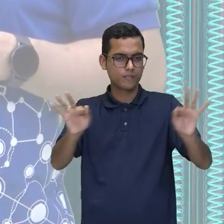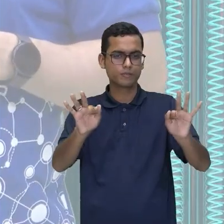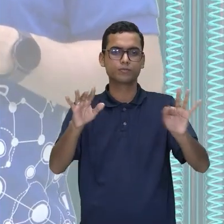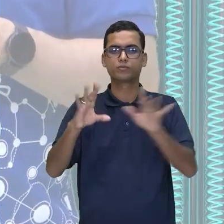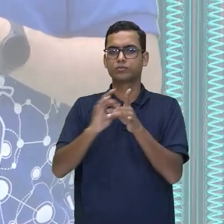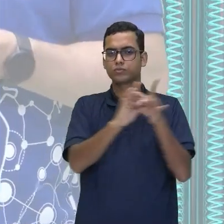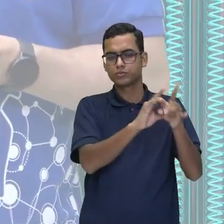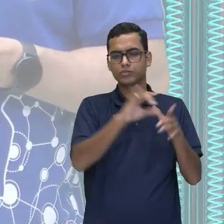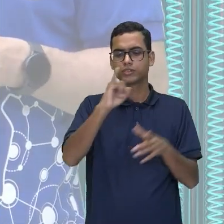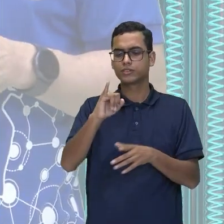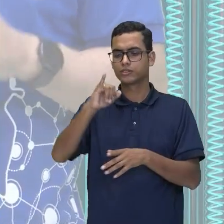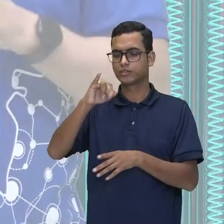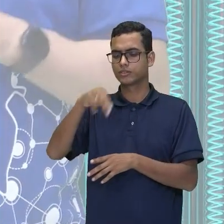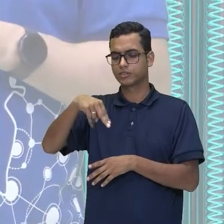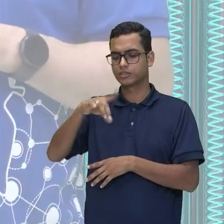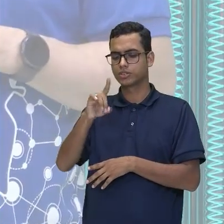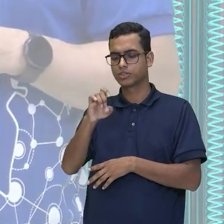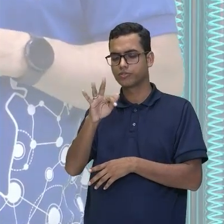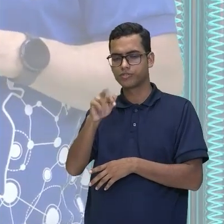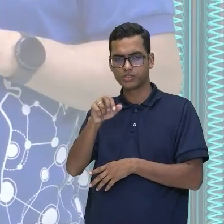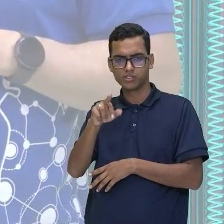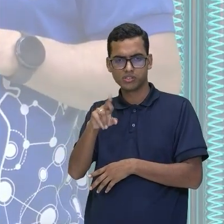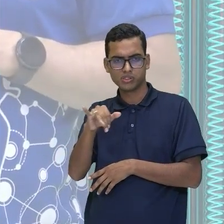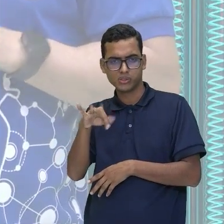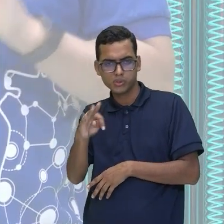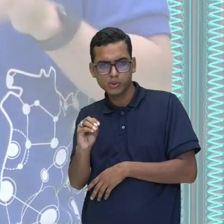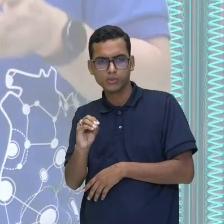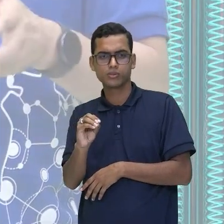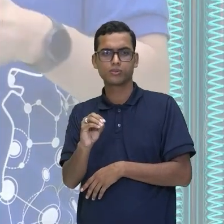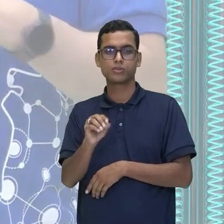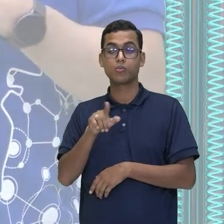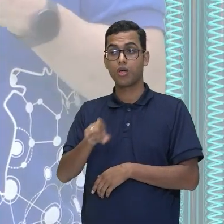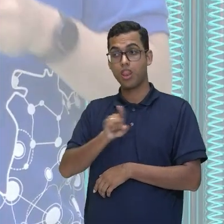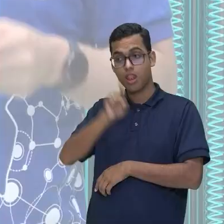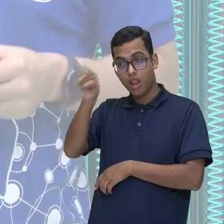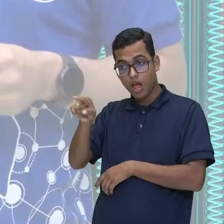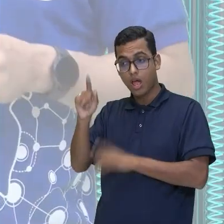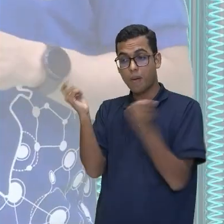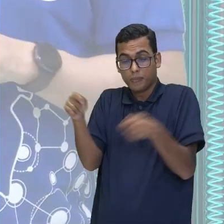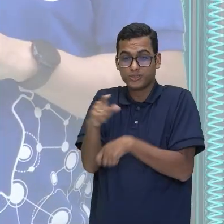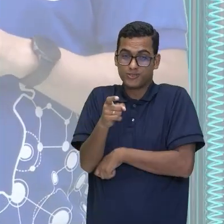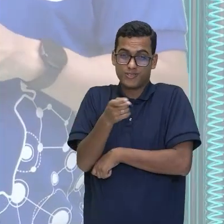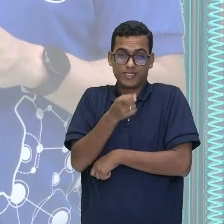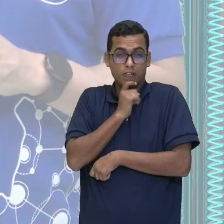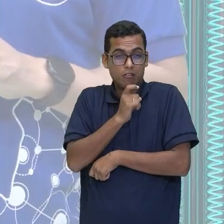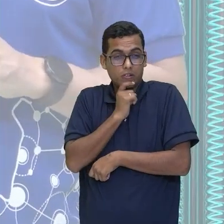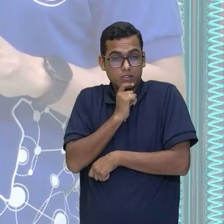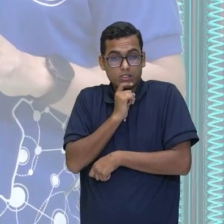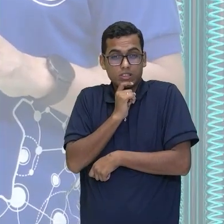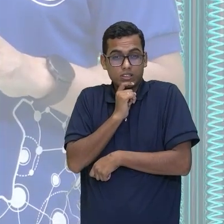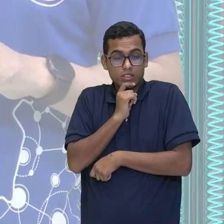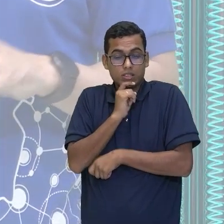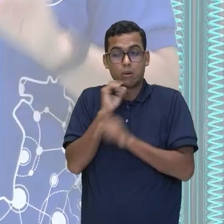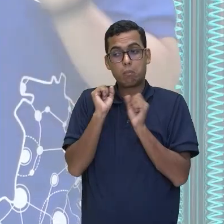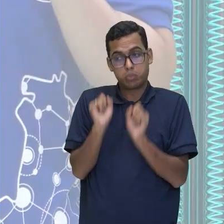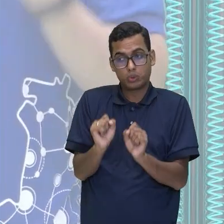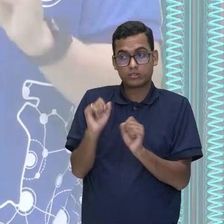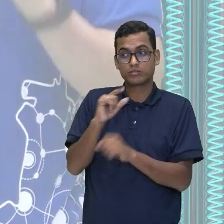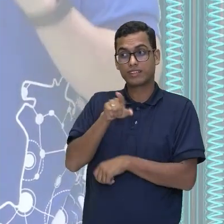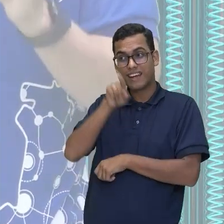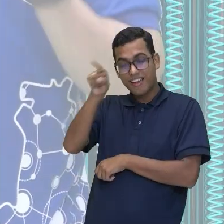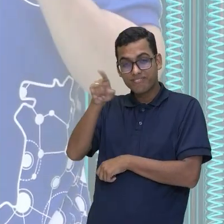frio à noite, então leve uma jaqueta. Tá? Pode fazer frio, ficar frio lá à noite, então leve uma jaqueta.